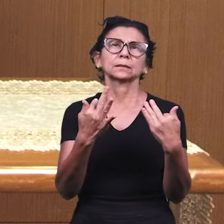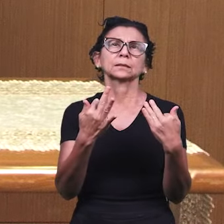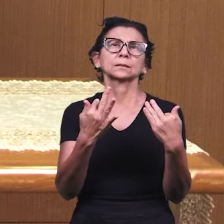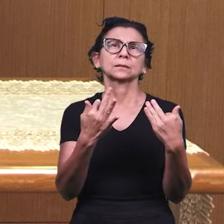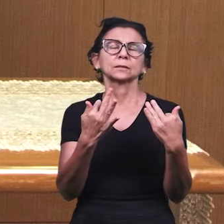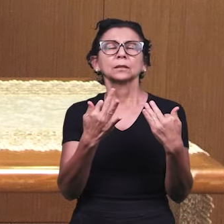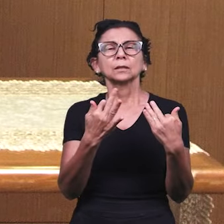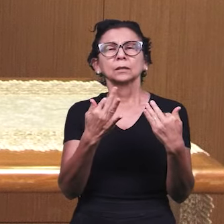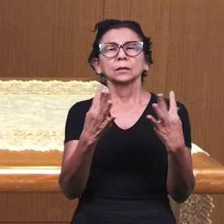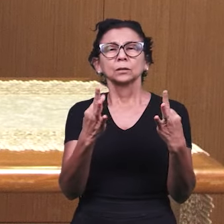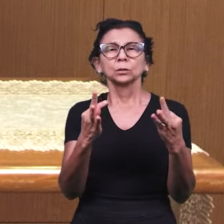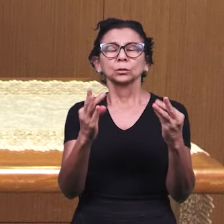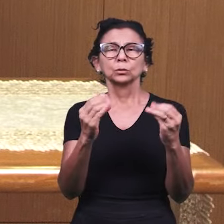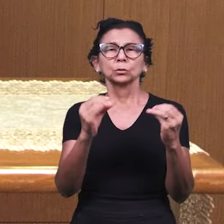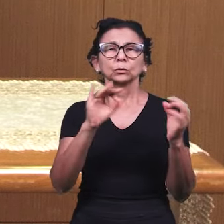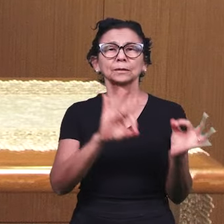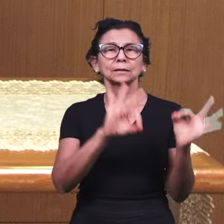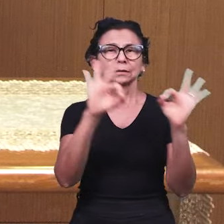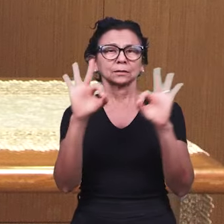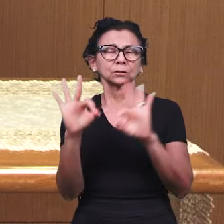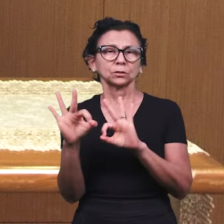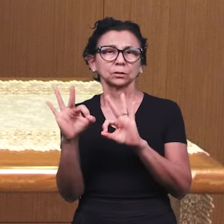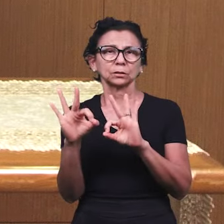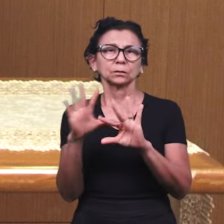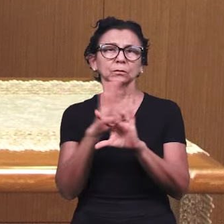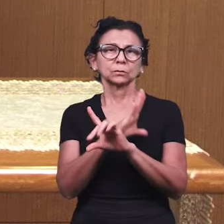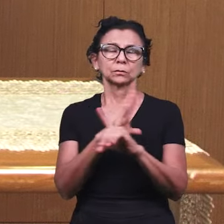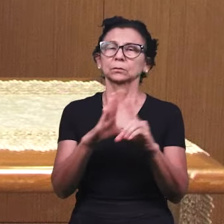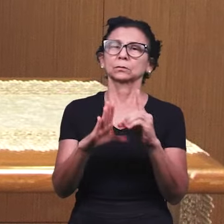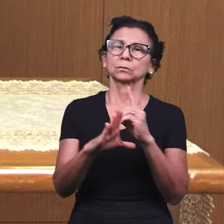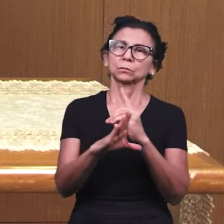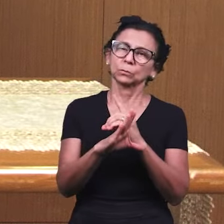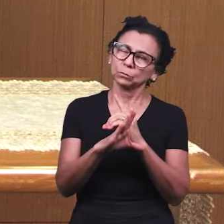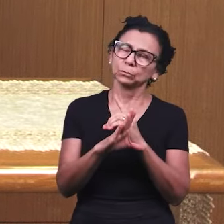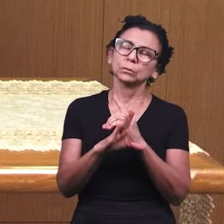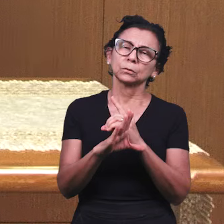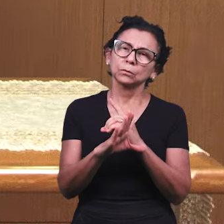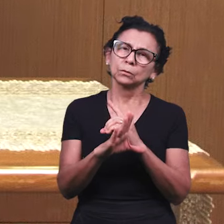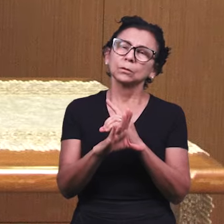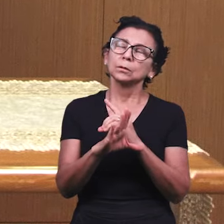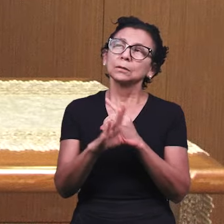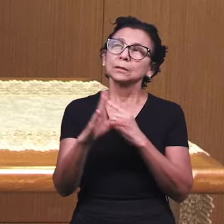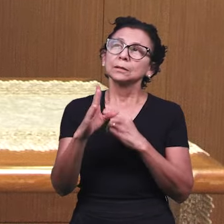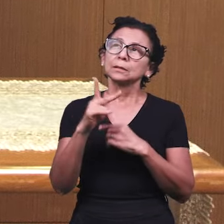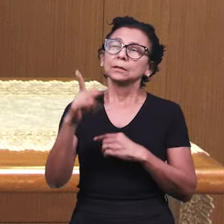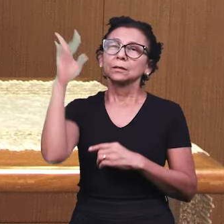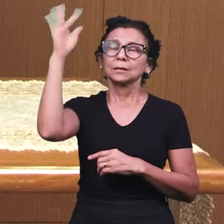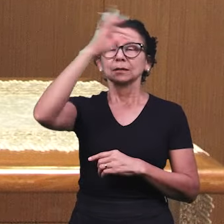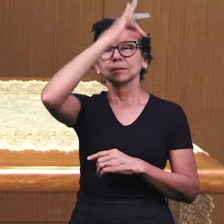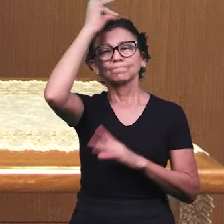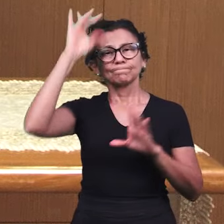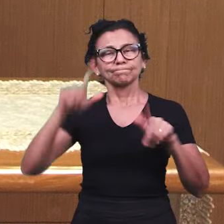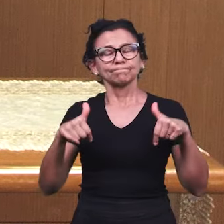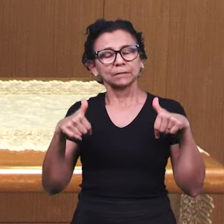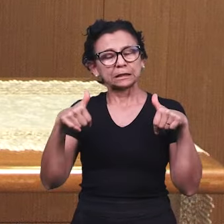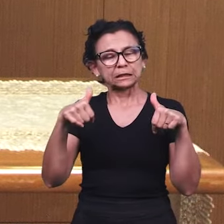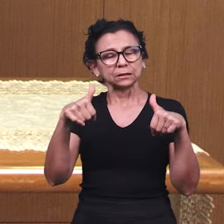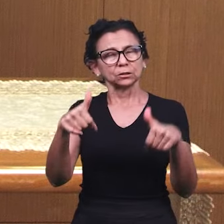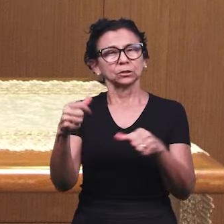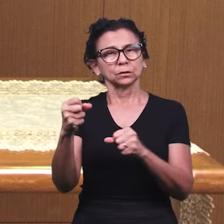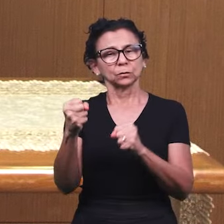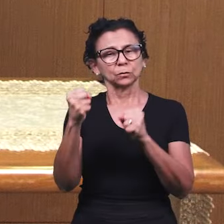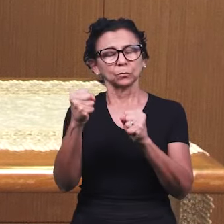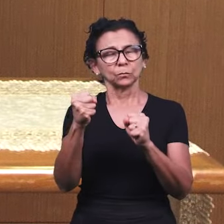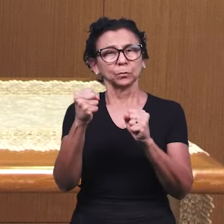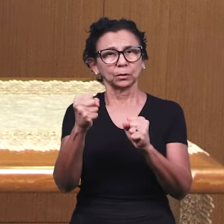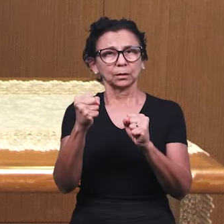está assistindo o nosso culto, que haja uma operação do teu